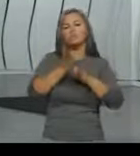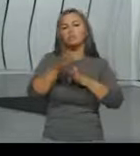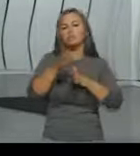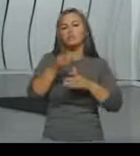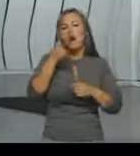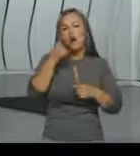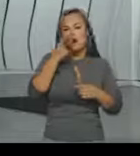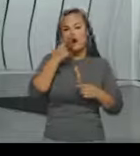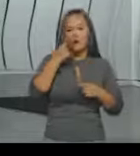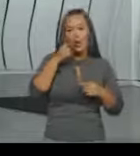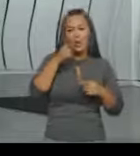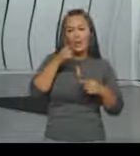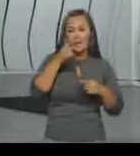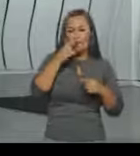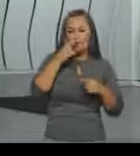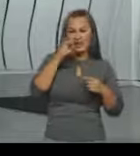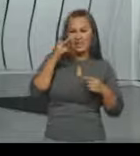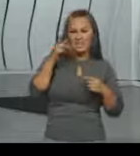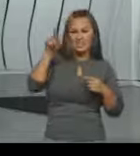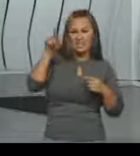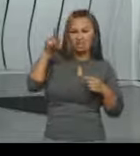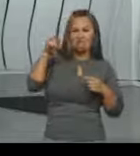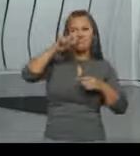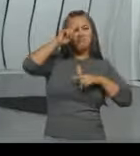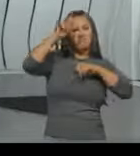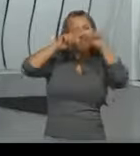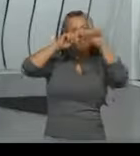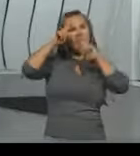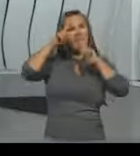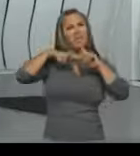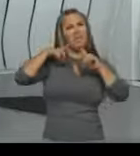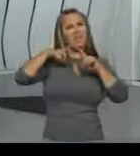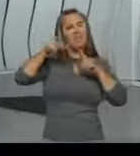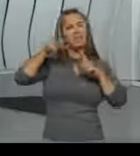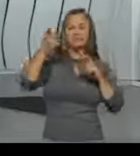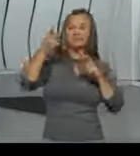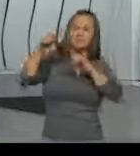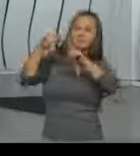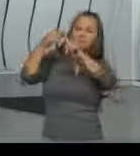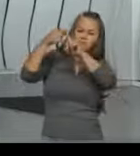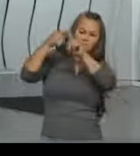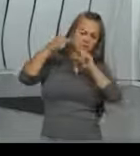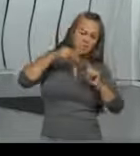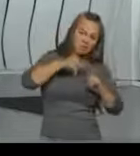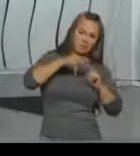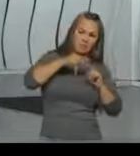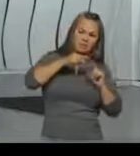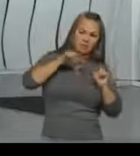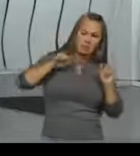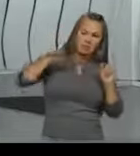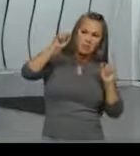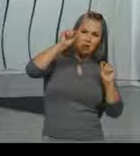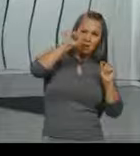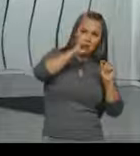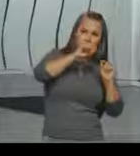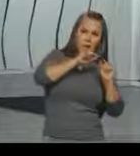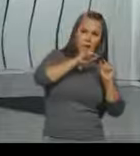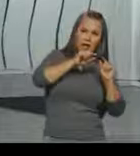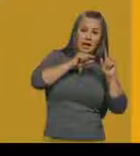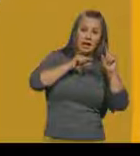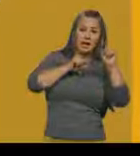Aqui não foi a soma do que eu inventei aqui, com o de cima com o de baixo? Faço a mesma coisa. 5 mais 6, ó,